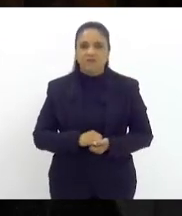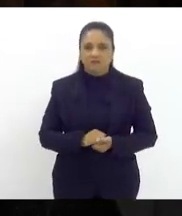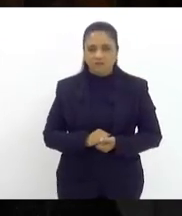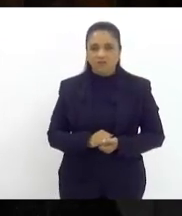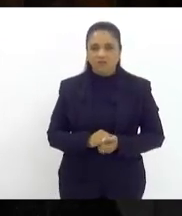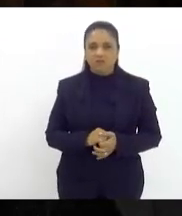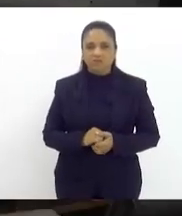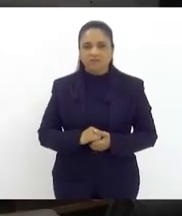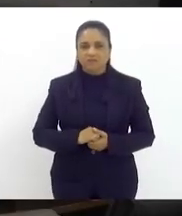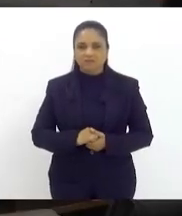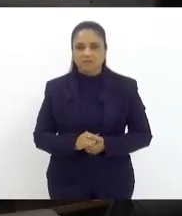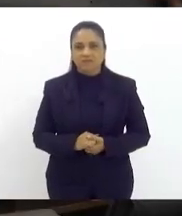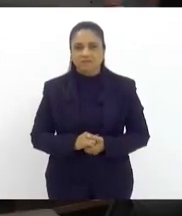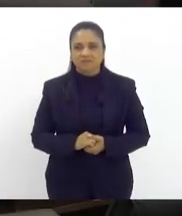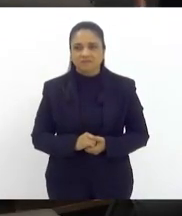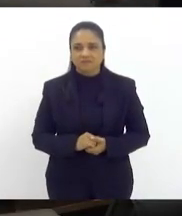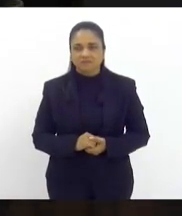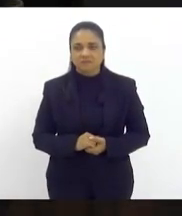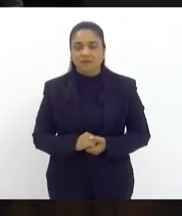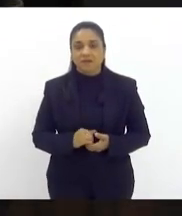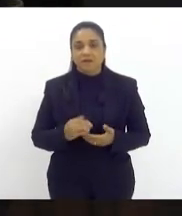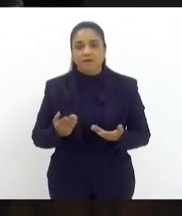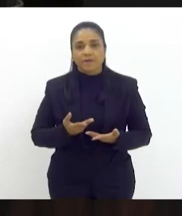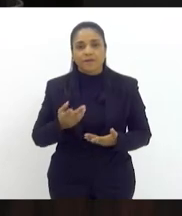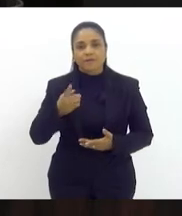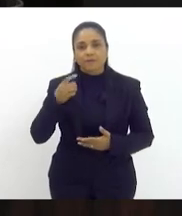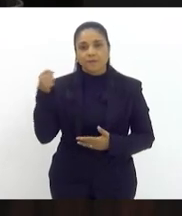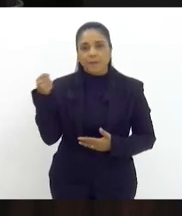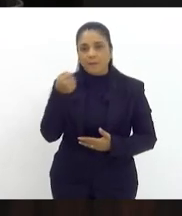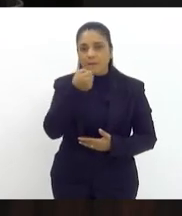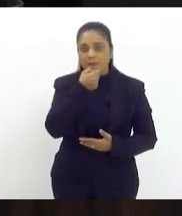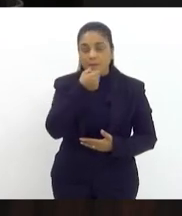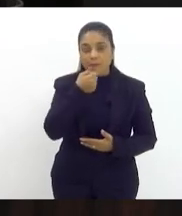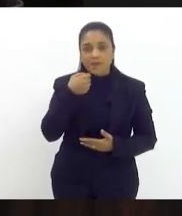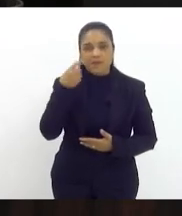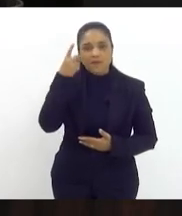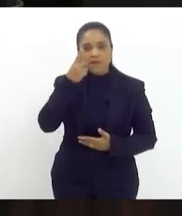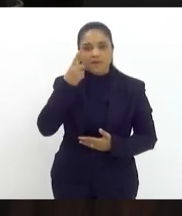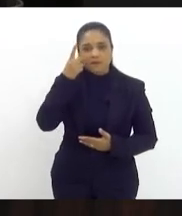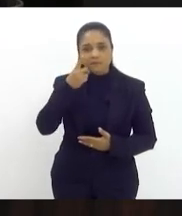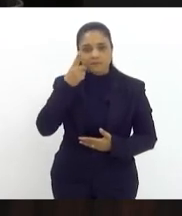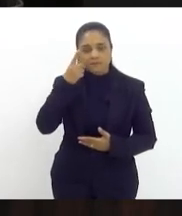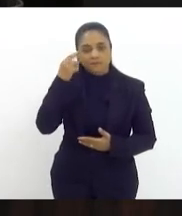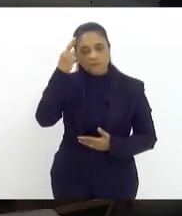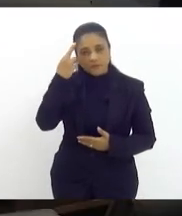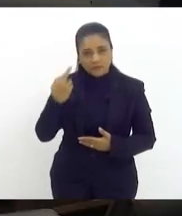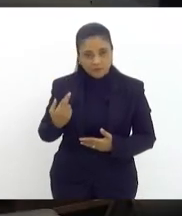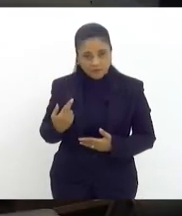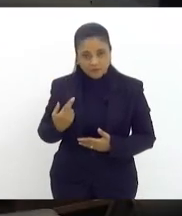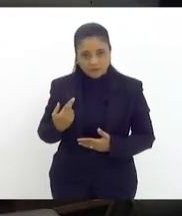nossa moradora escrita no nome deputada renata souza a vossa excelência dispõe de 10 minutos no tempo regimental